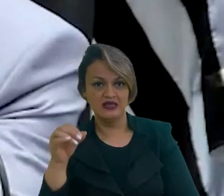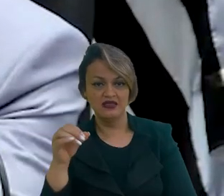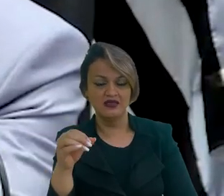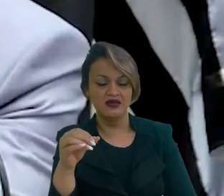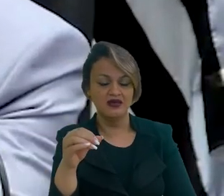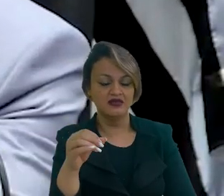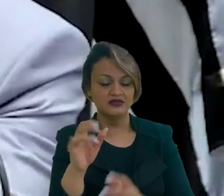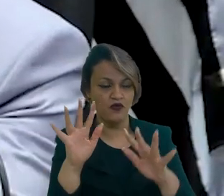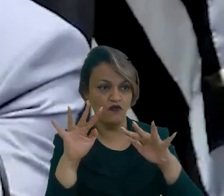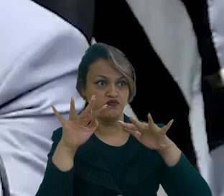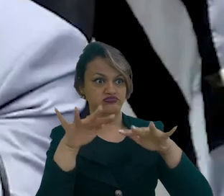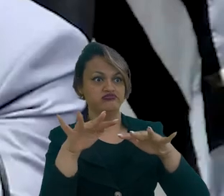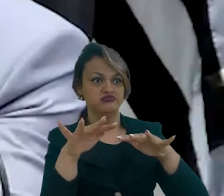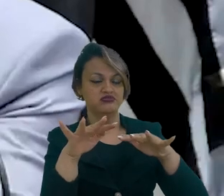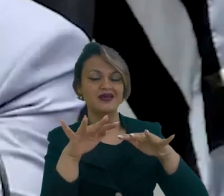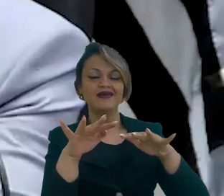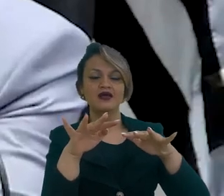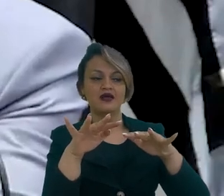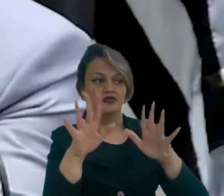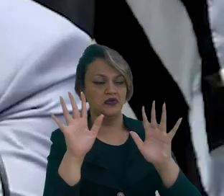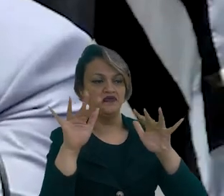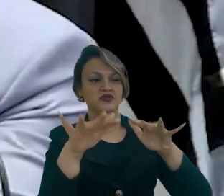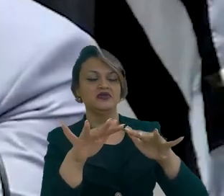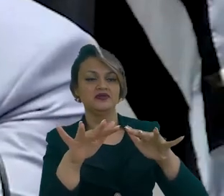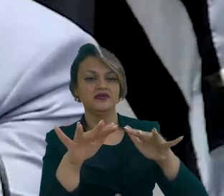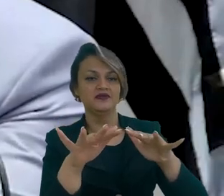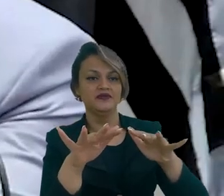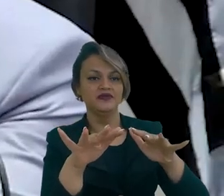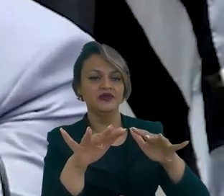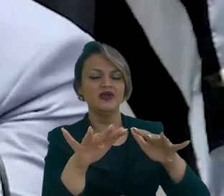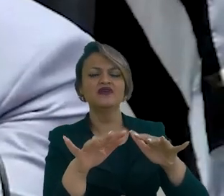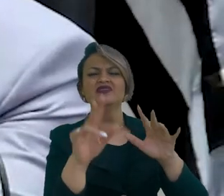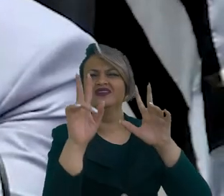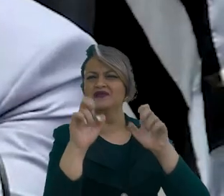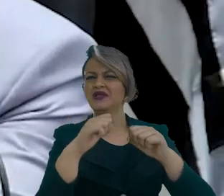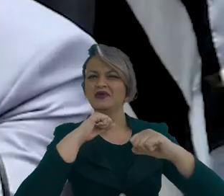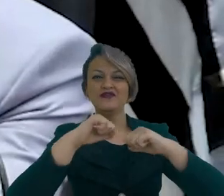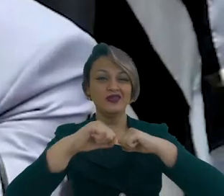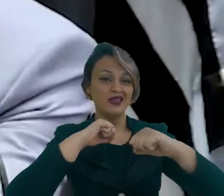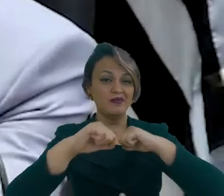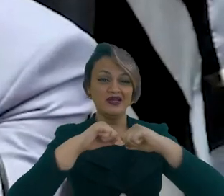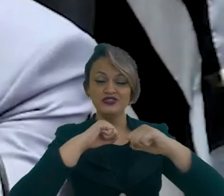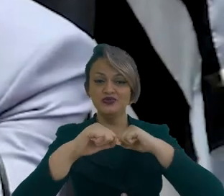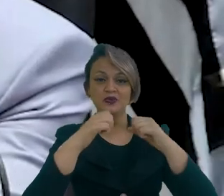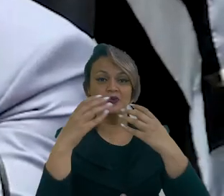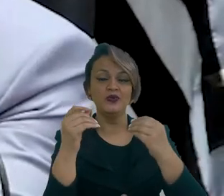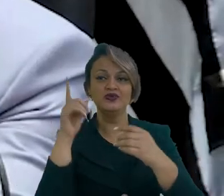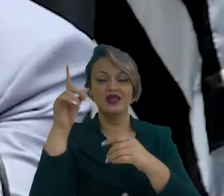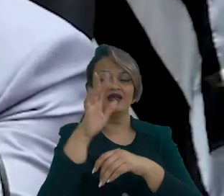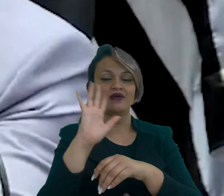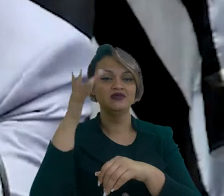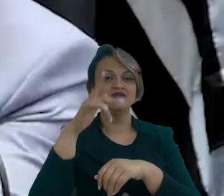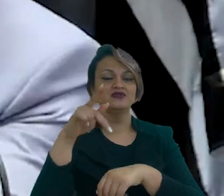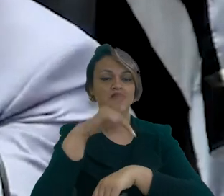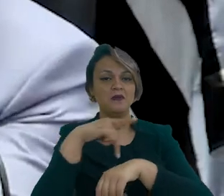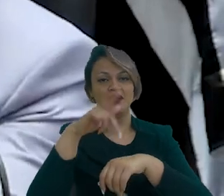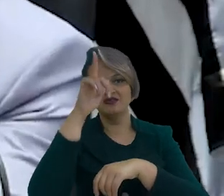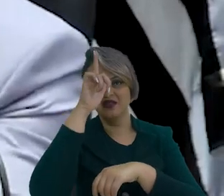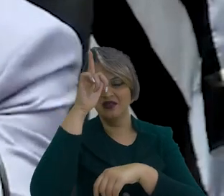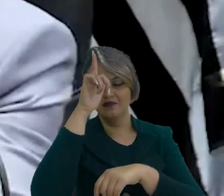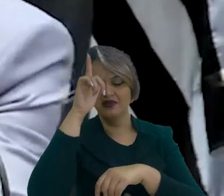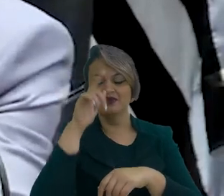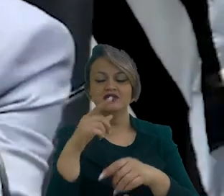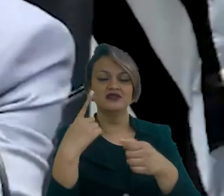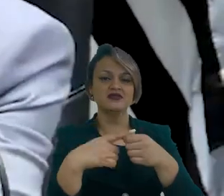70 lança um Realce isso é fruto de um caso um casal altamente debatido um direito privado que é um caso na Alemanha